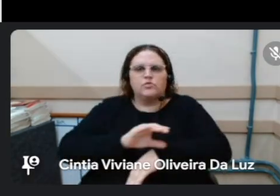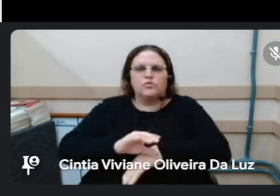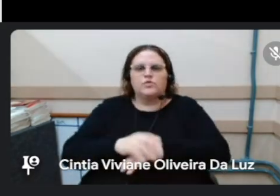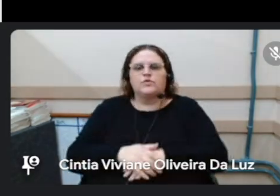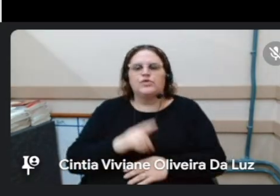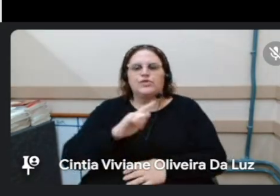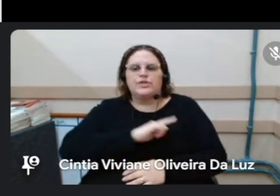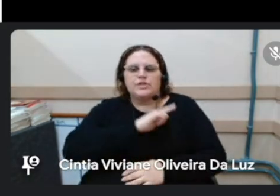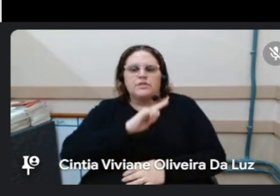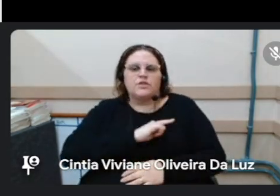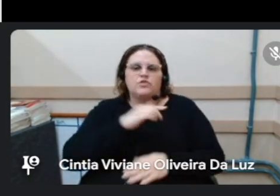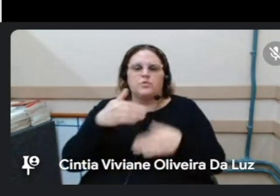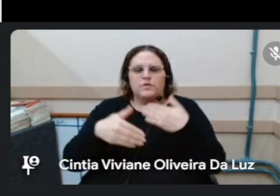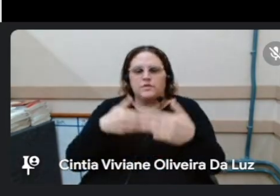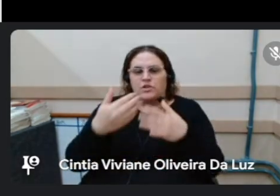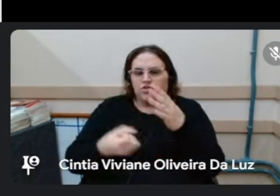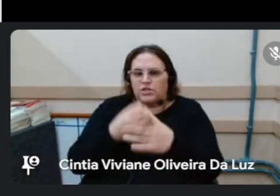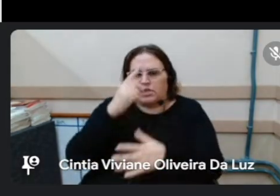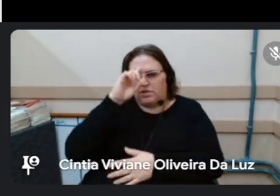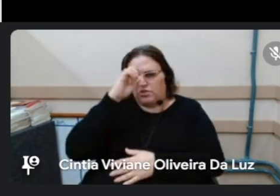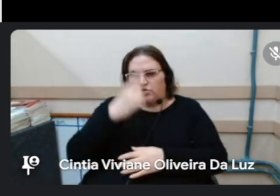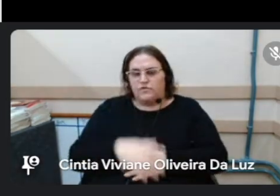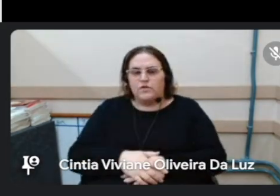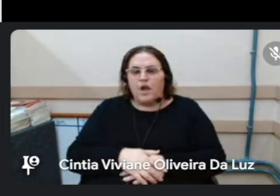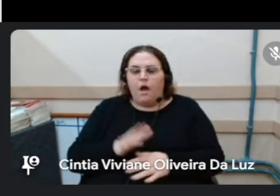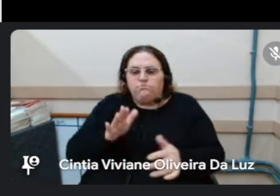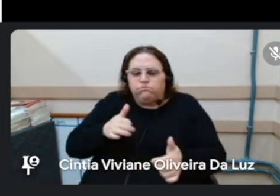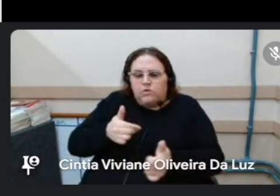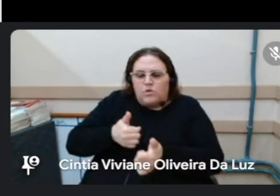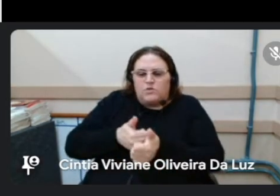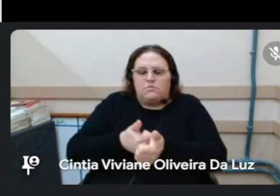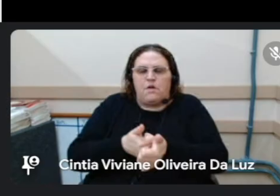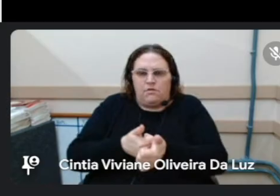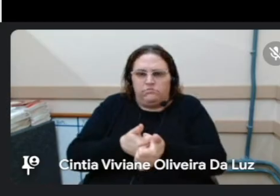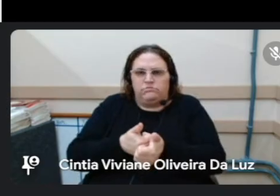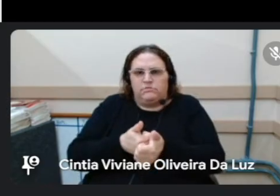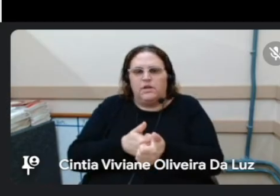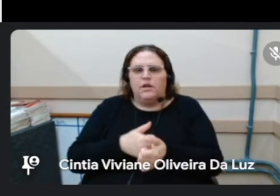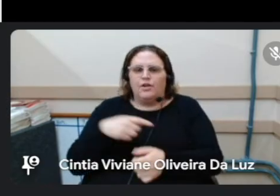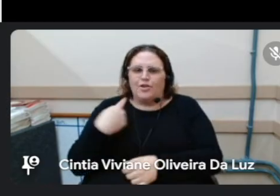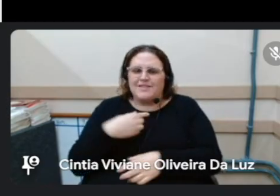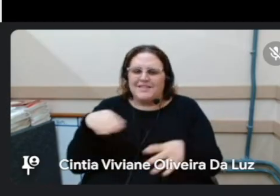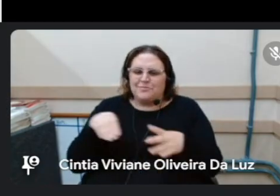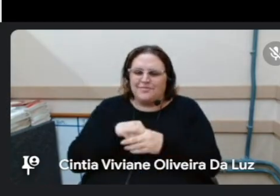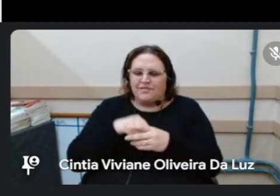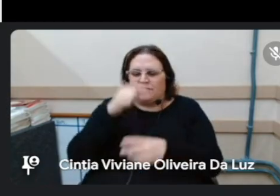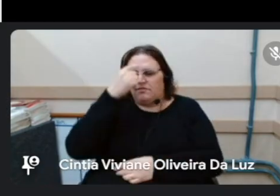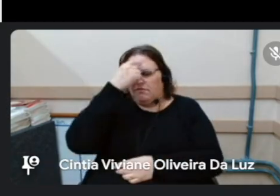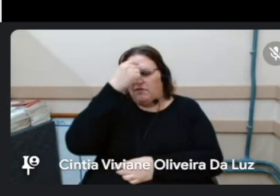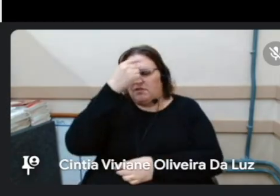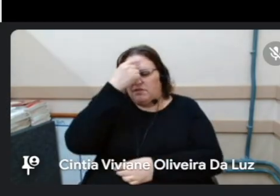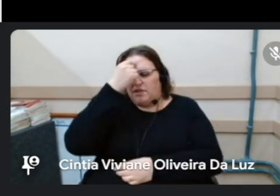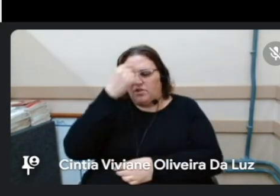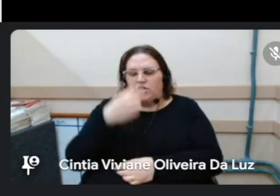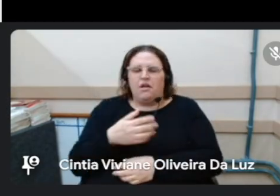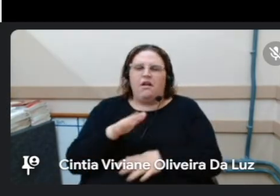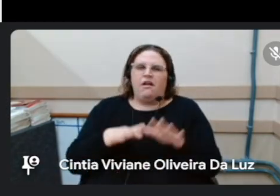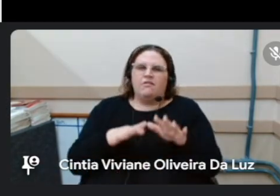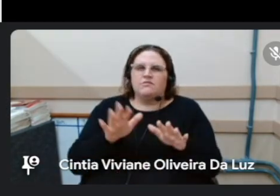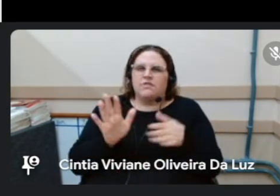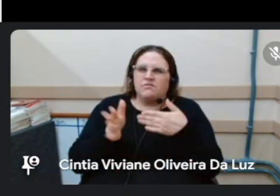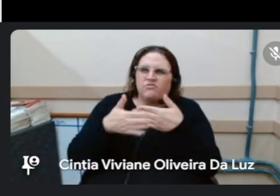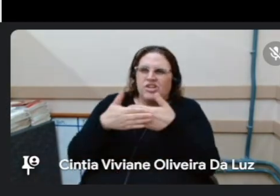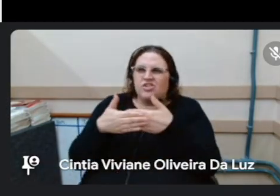criativos aproximar né a a gente que tá dentro da Universidade muitas vezes fechado no nos muros da